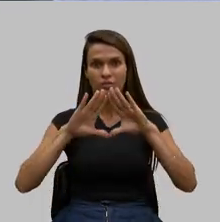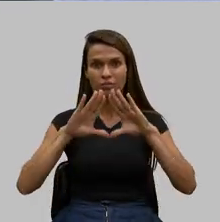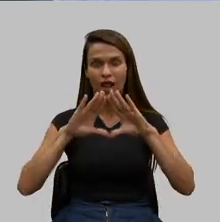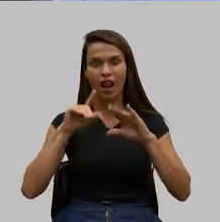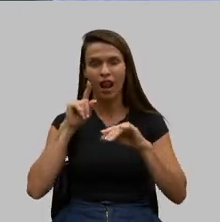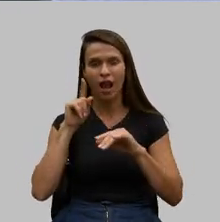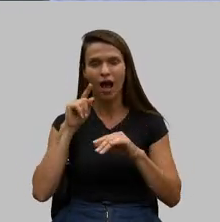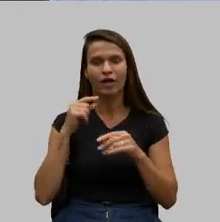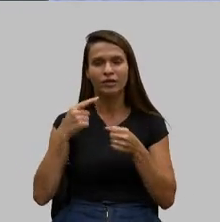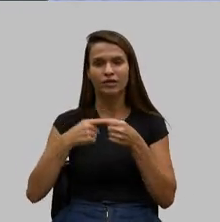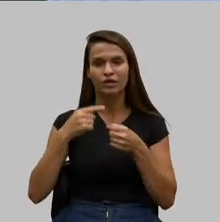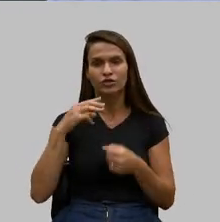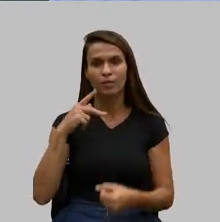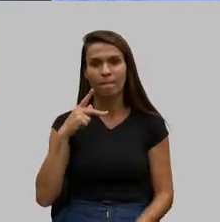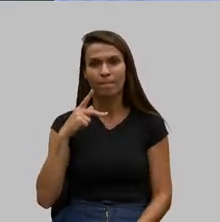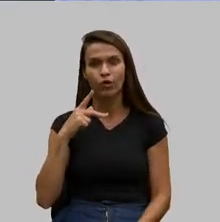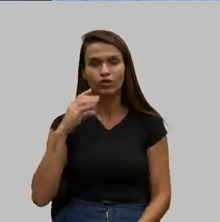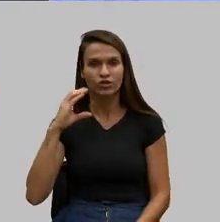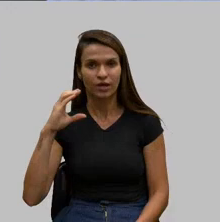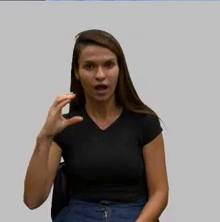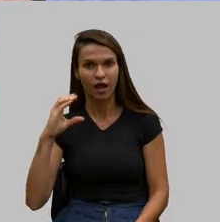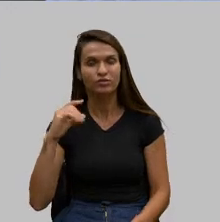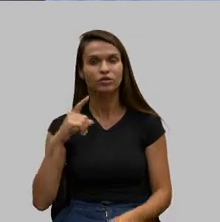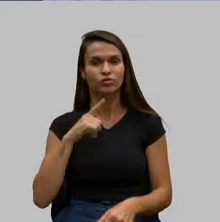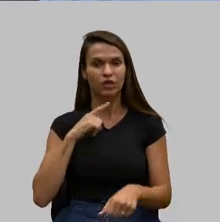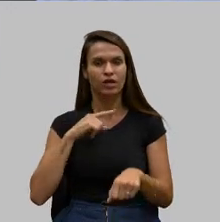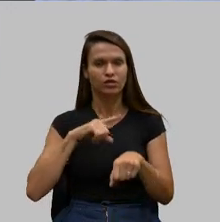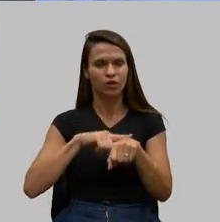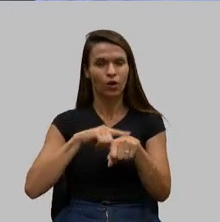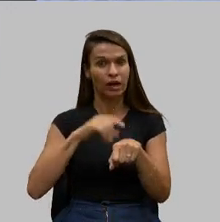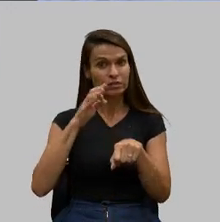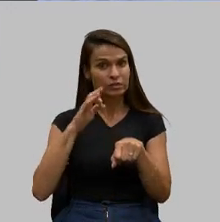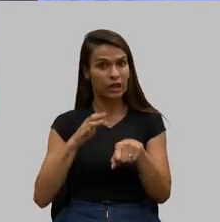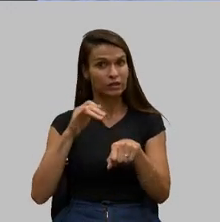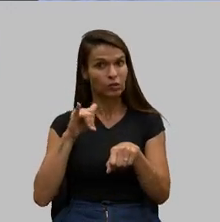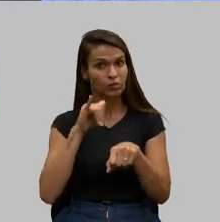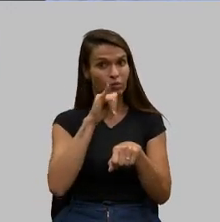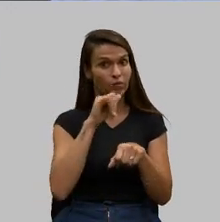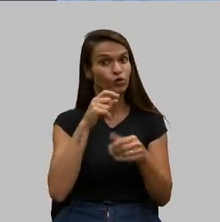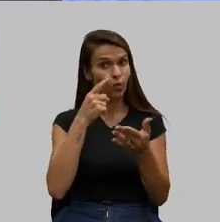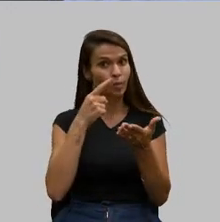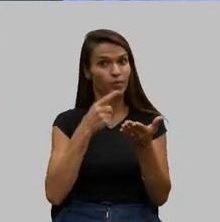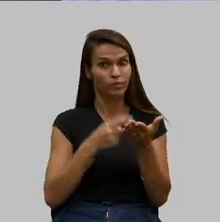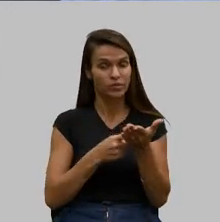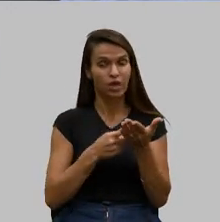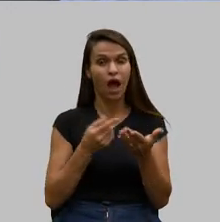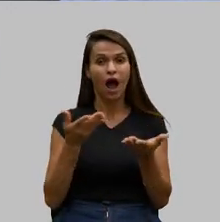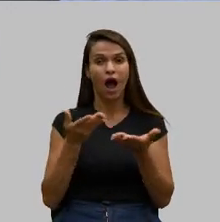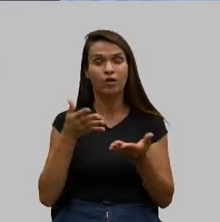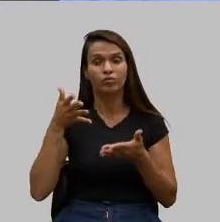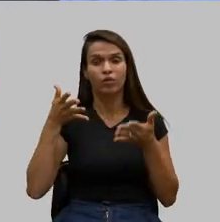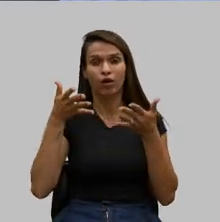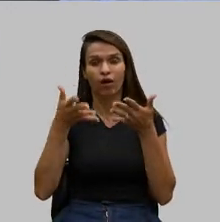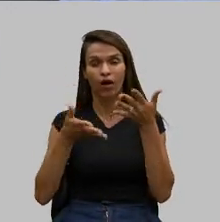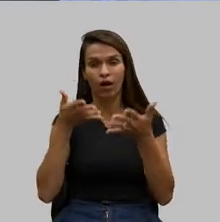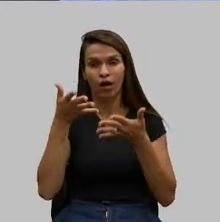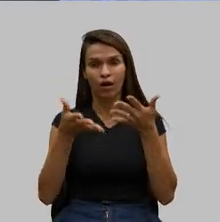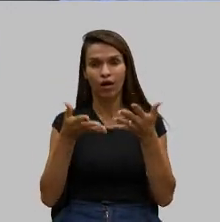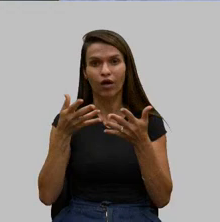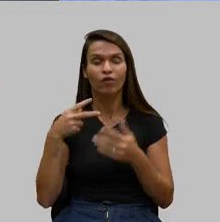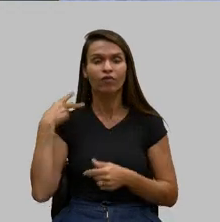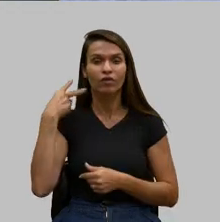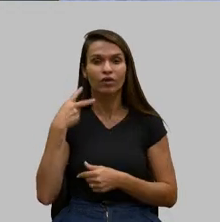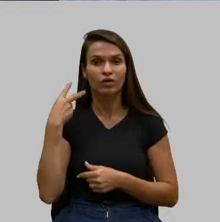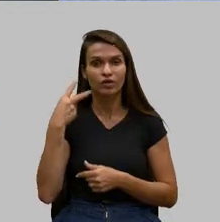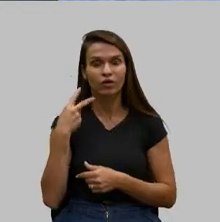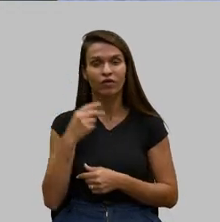ainda hoje e eu tô com esse horário do aeroporto por isso que eu tô com esse compromisso também eu passo a palavra então aqui ao Vereador Fábio Adriel do